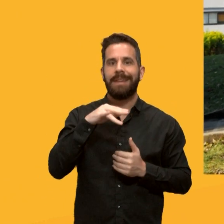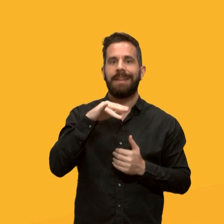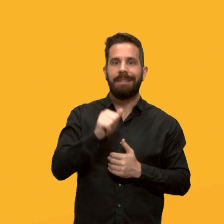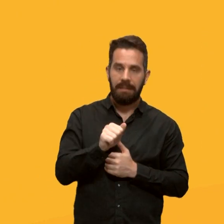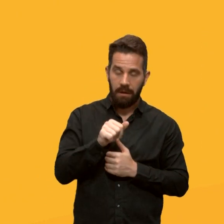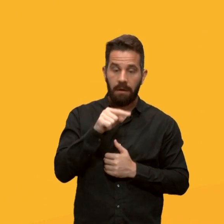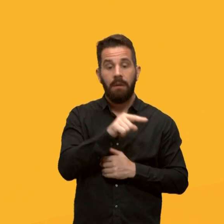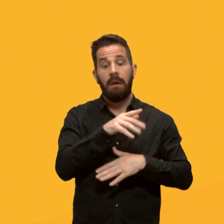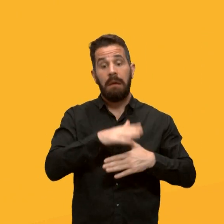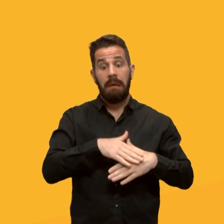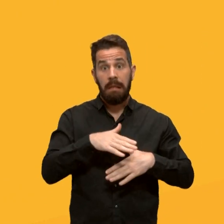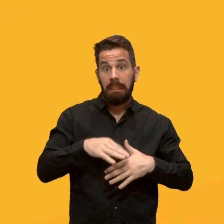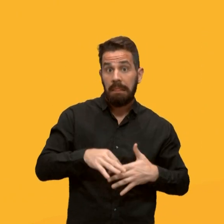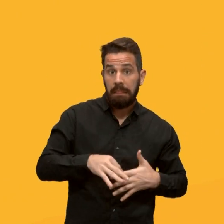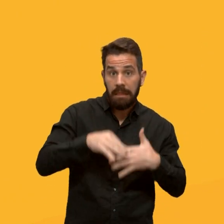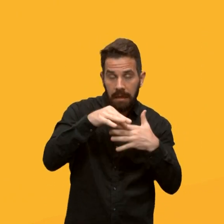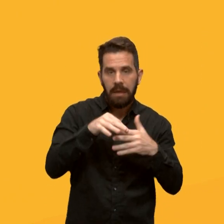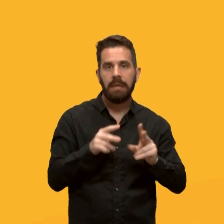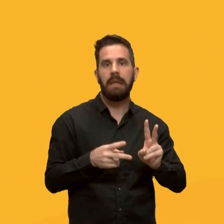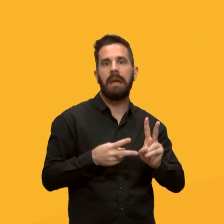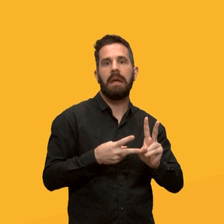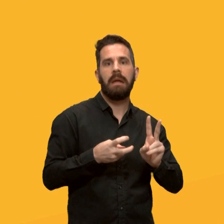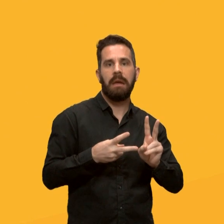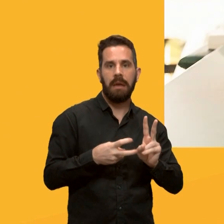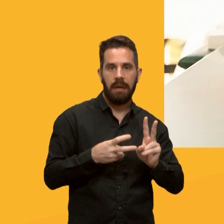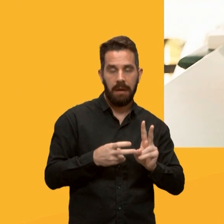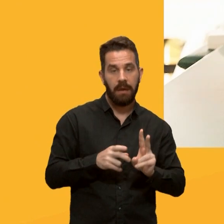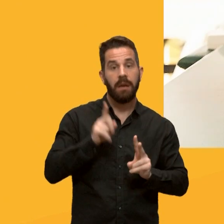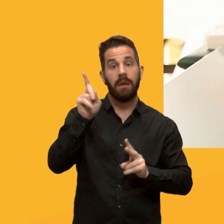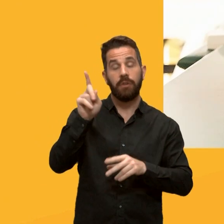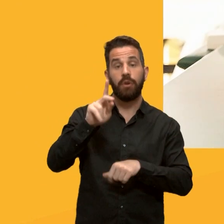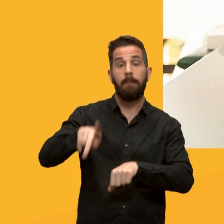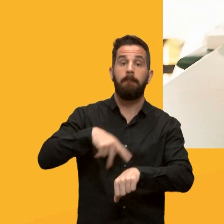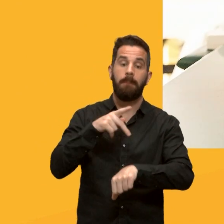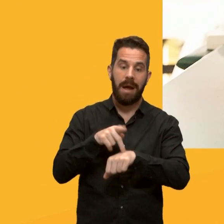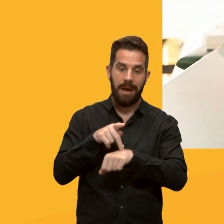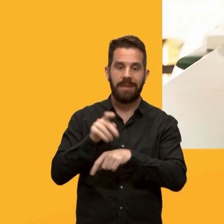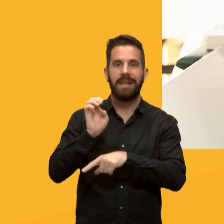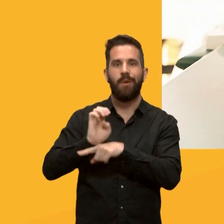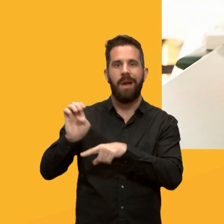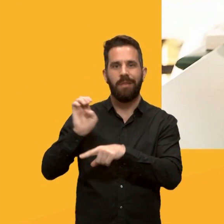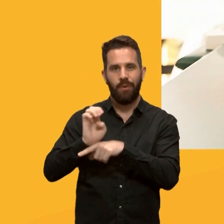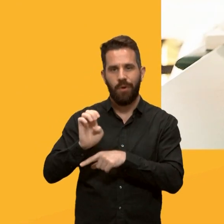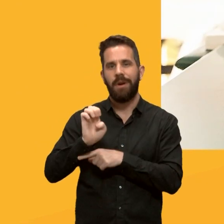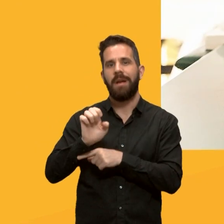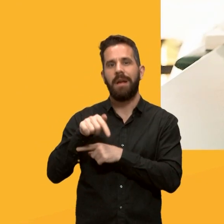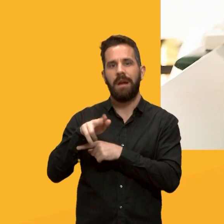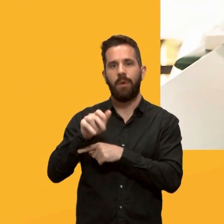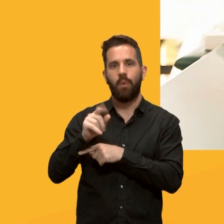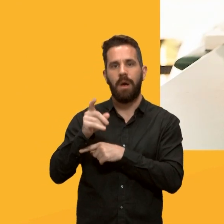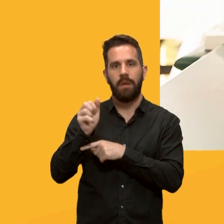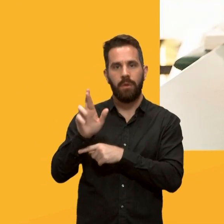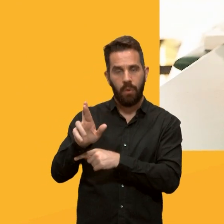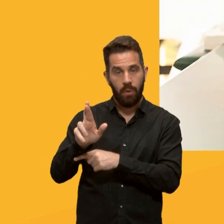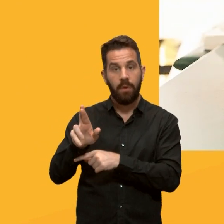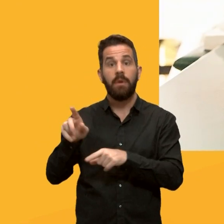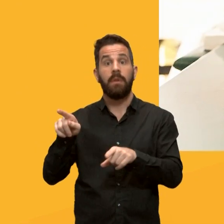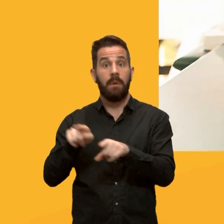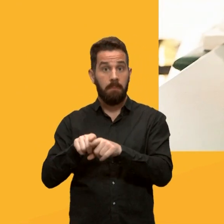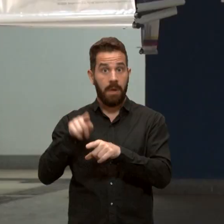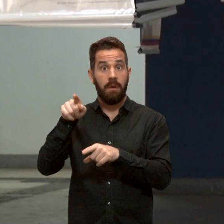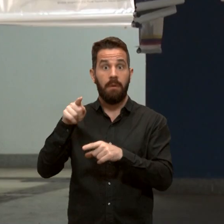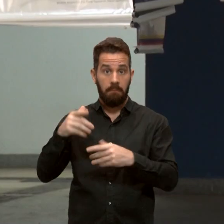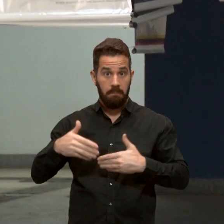uma liderança do movimento indígena no Equador, que já foi deputada e ministra das Relações Exteriores do